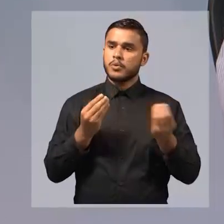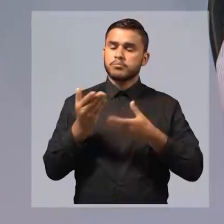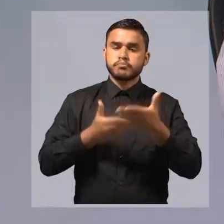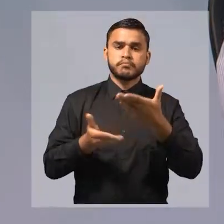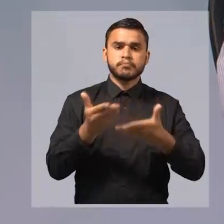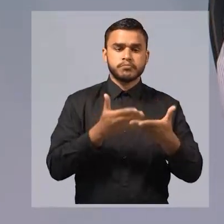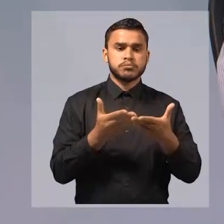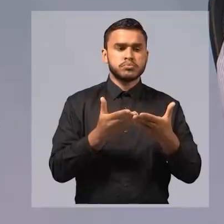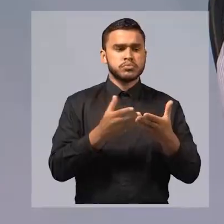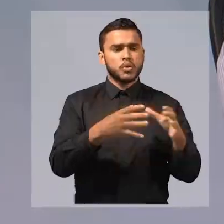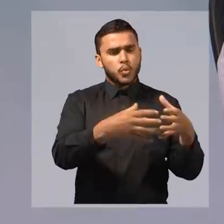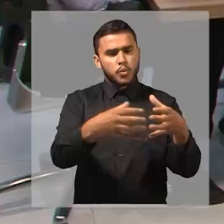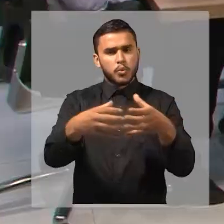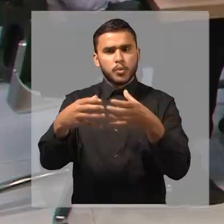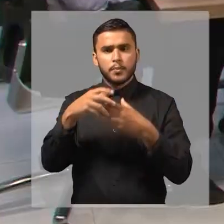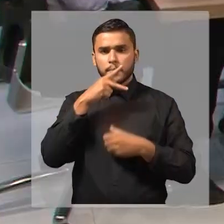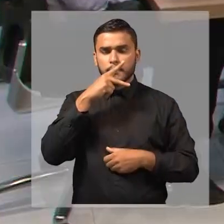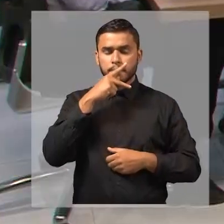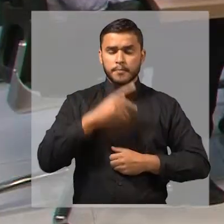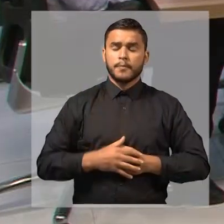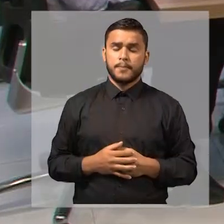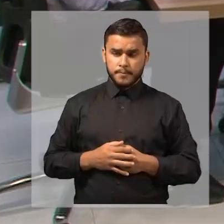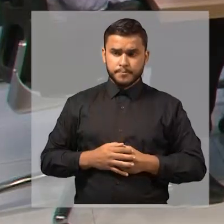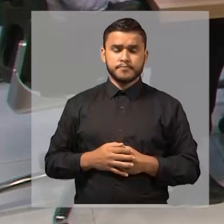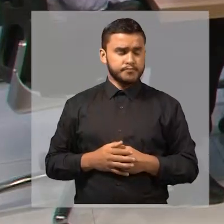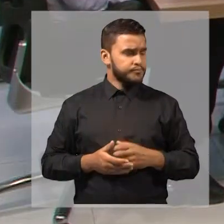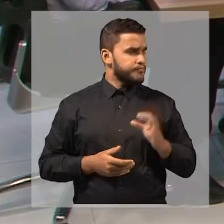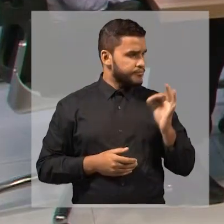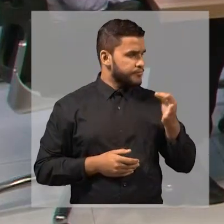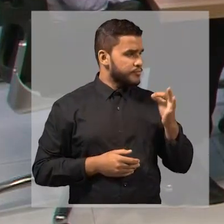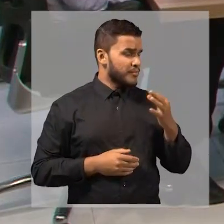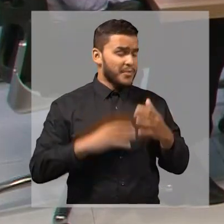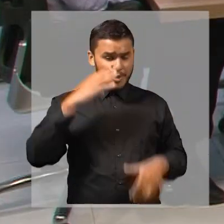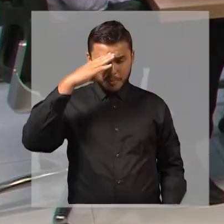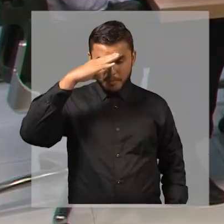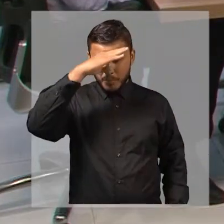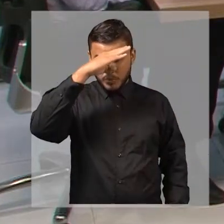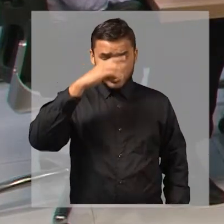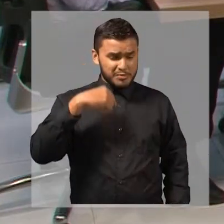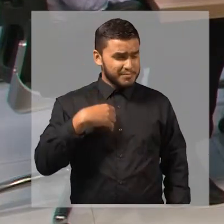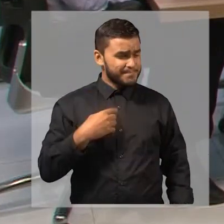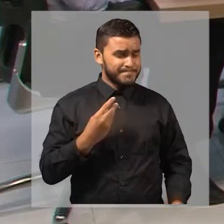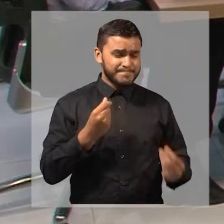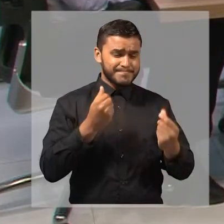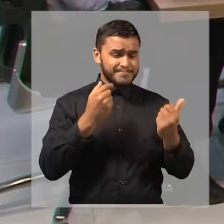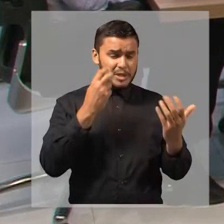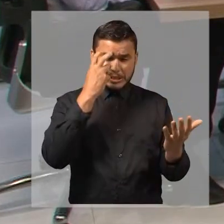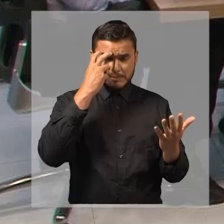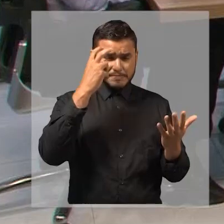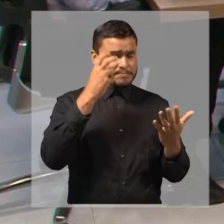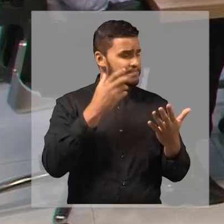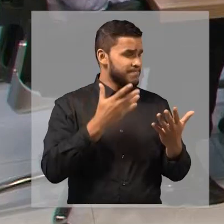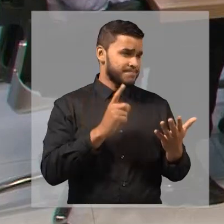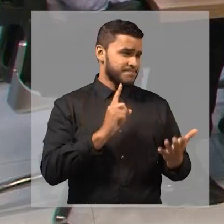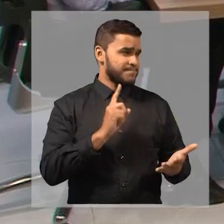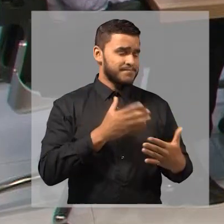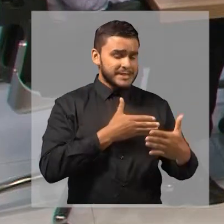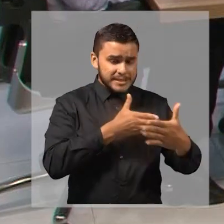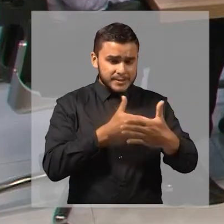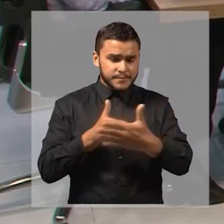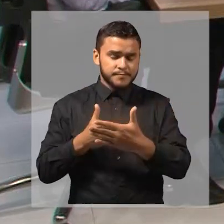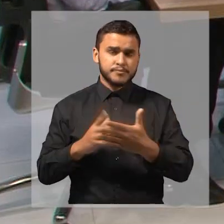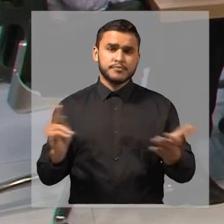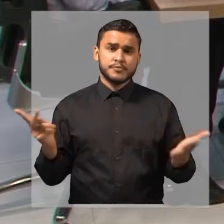mas dos o descortino intelectual dele é limitado. Você vê que ele não participou dos debates, né? Por sorte ou por azar, ele teve